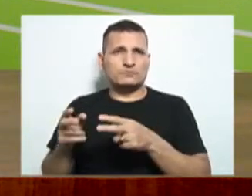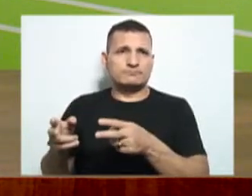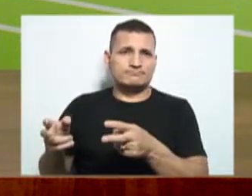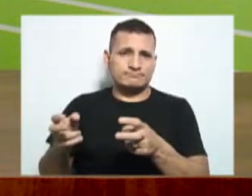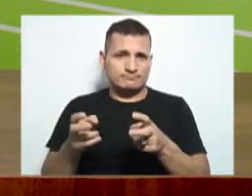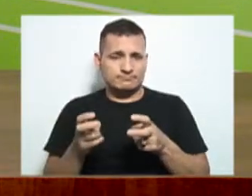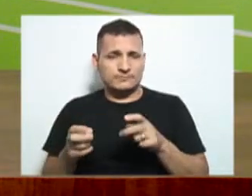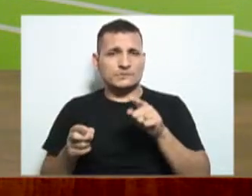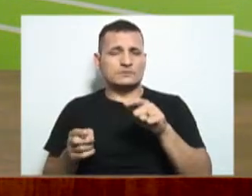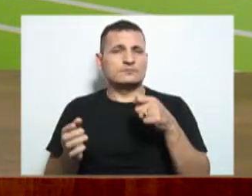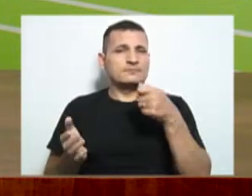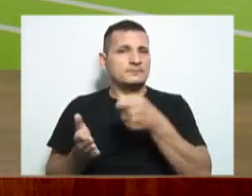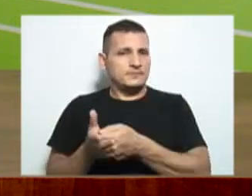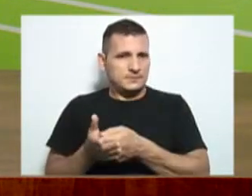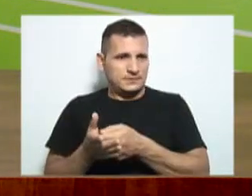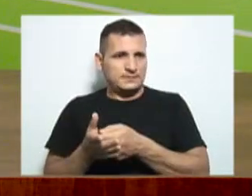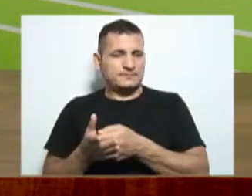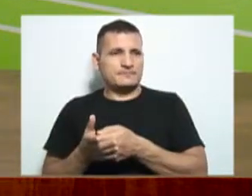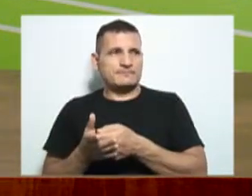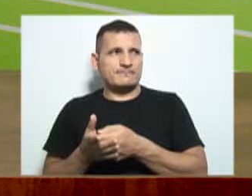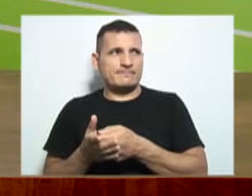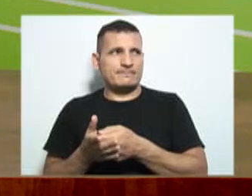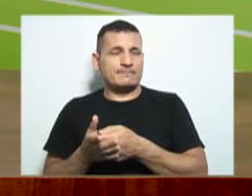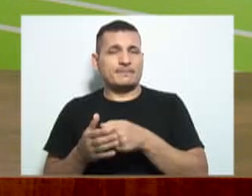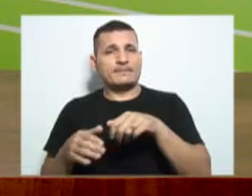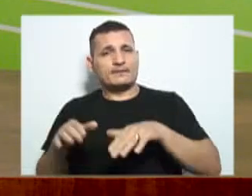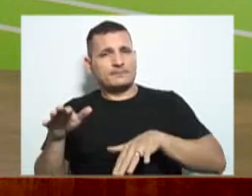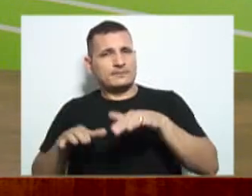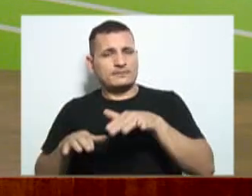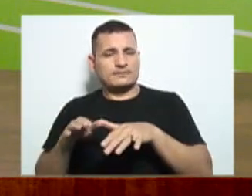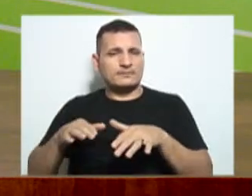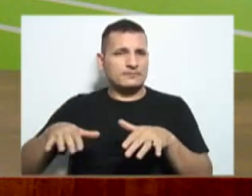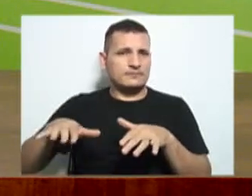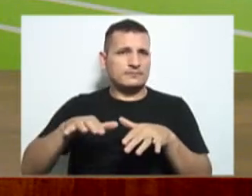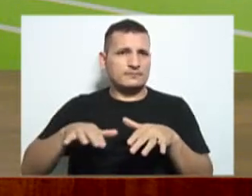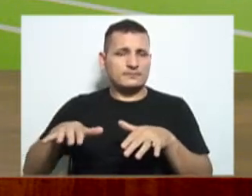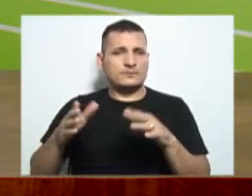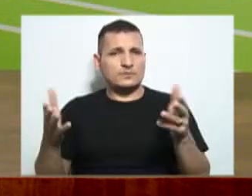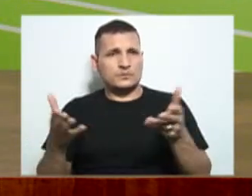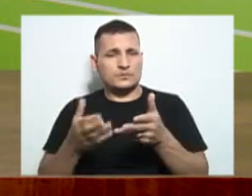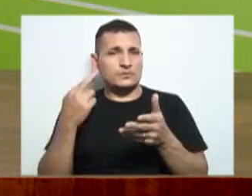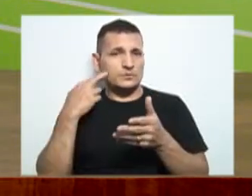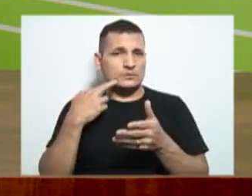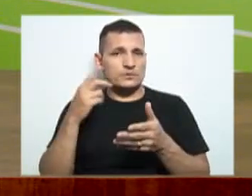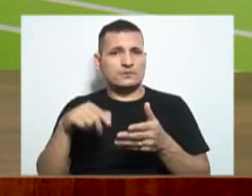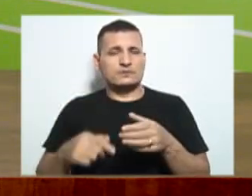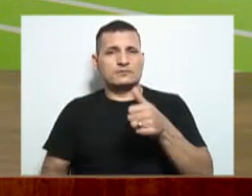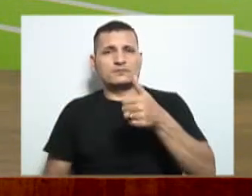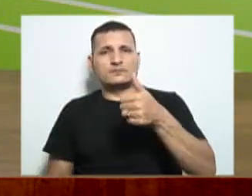pagar a carga tributária, que dependendo do ramo, hoje no estado de Rondônia é